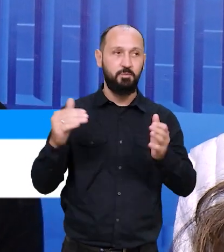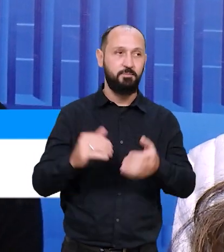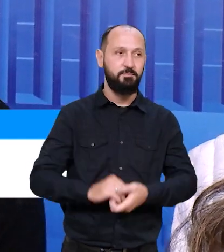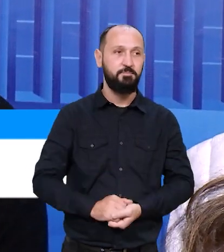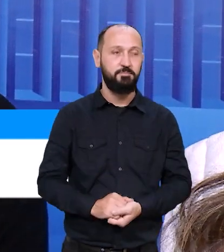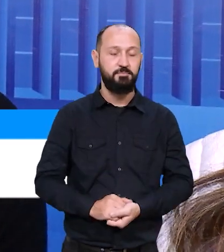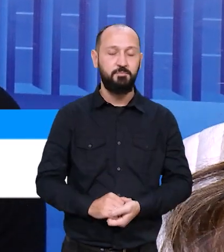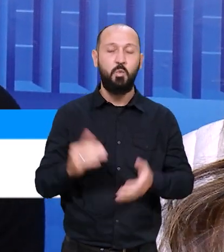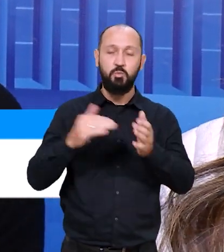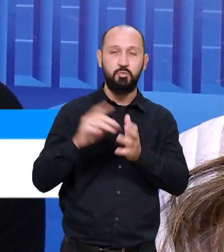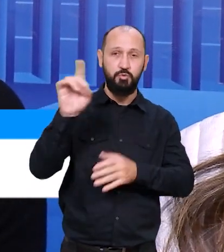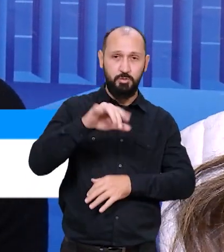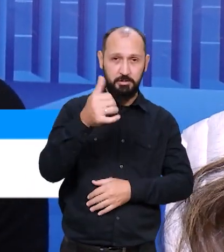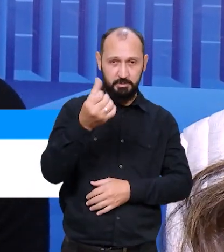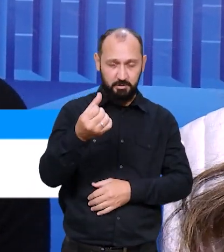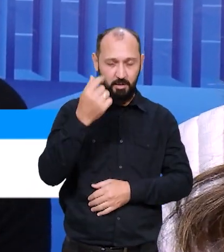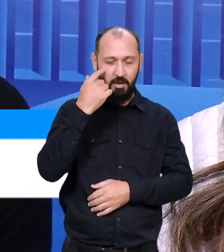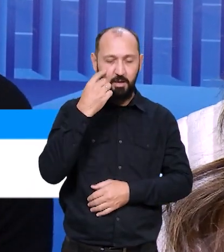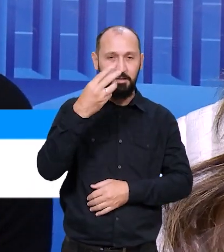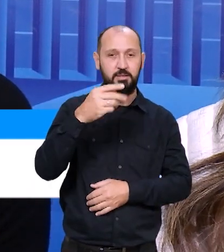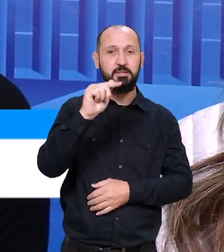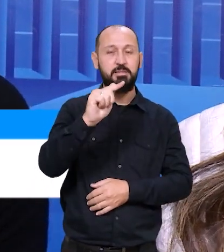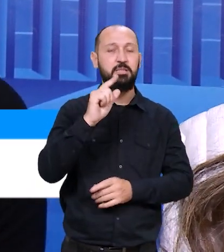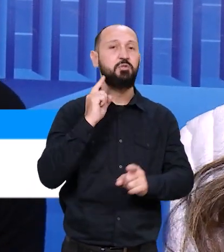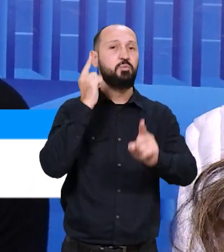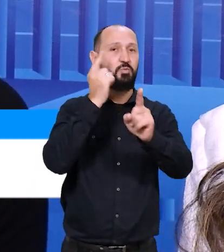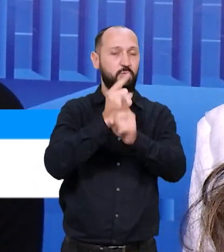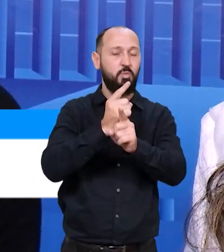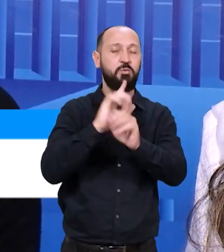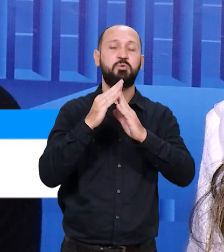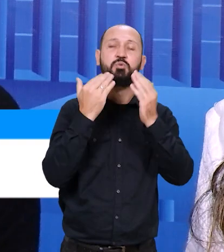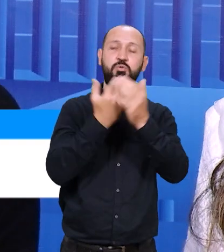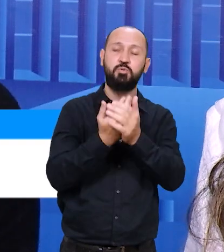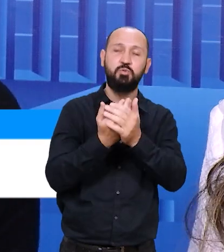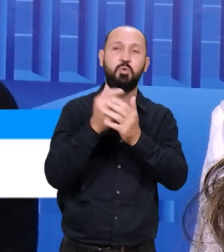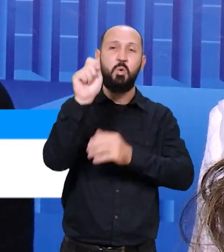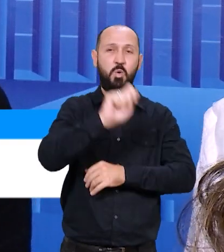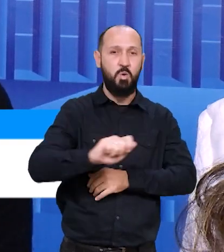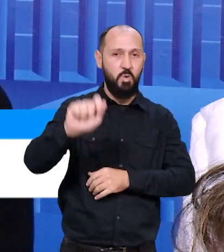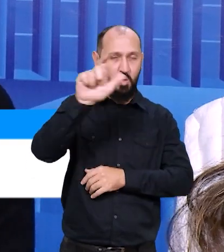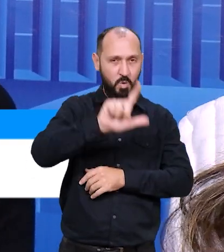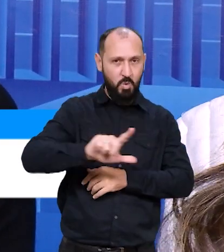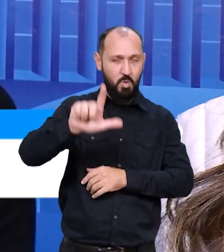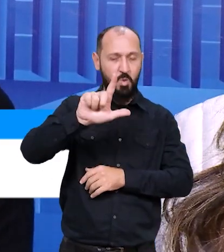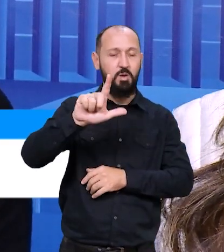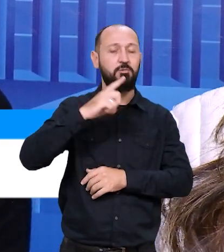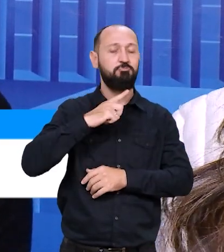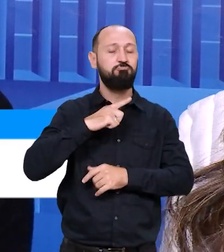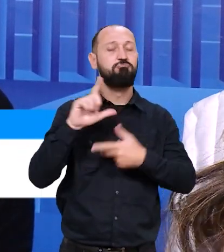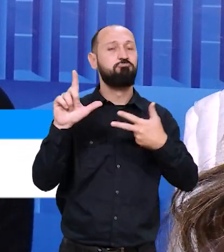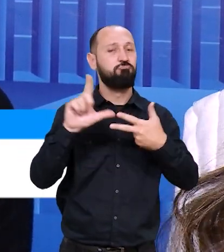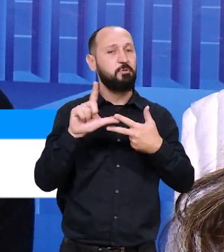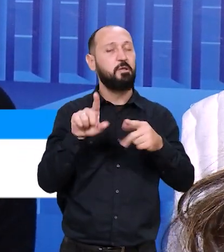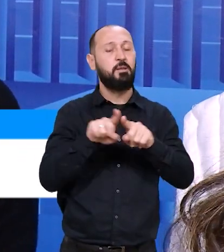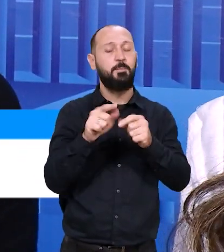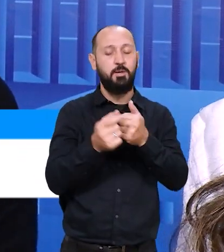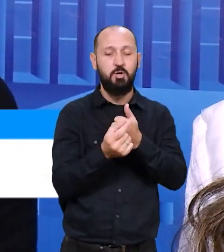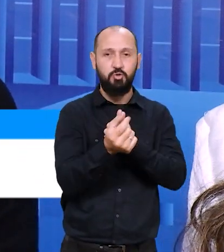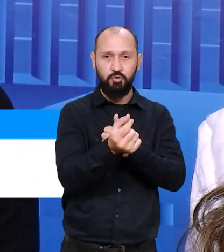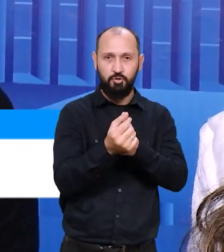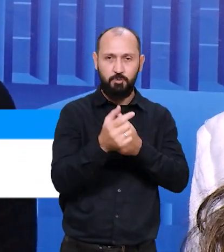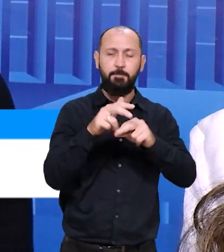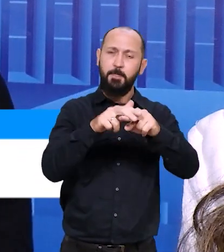Mato Grosso do Sul sediou até o último dia 16 de junho a 37ª Conferência da ABEL, a Associação Brasileira das Escolas